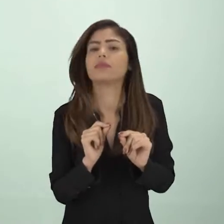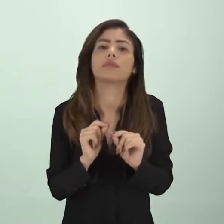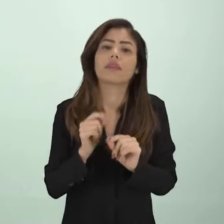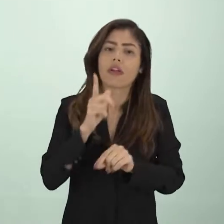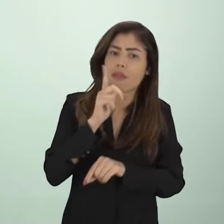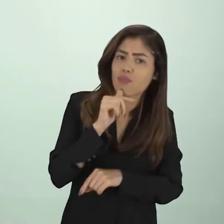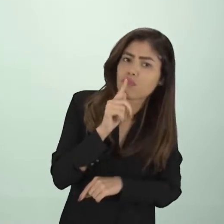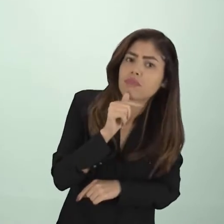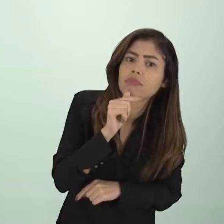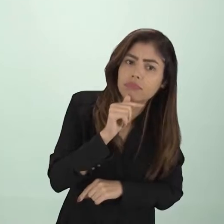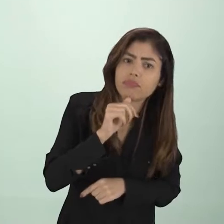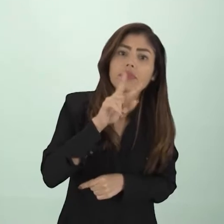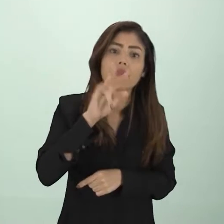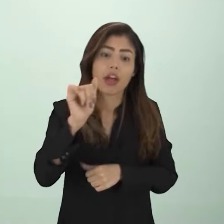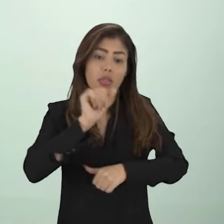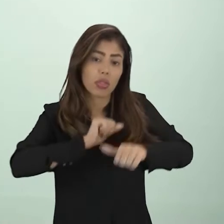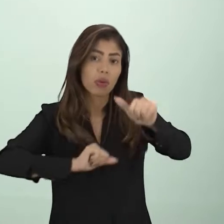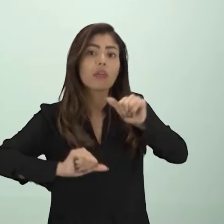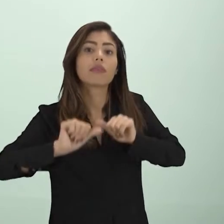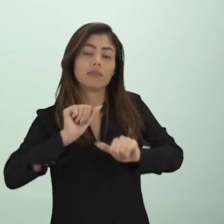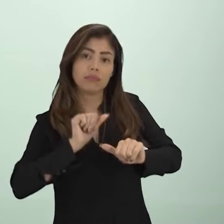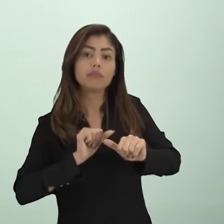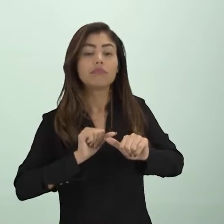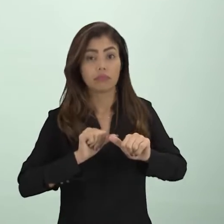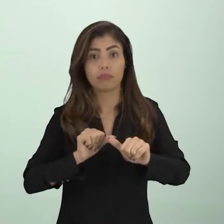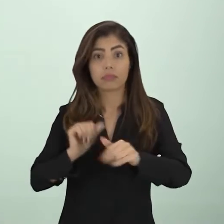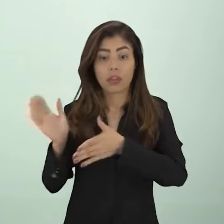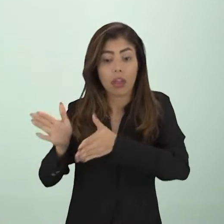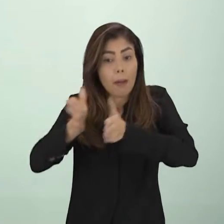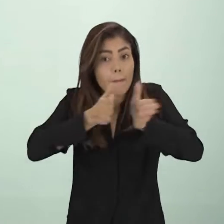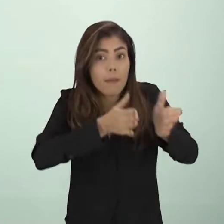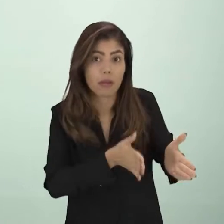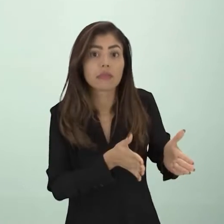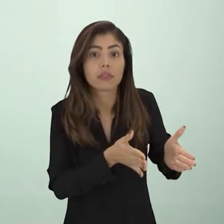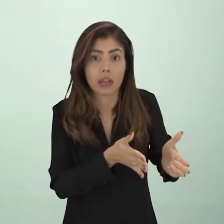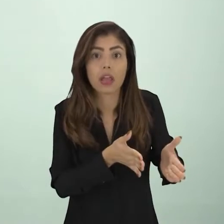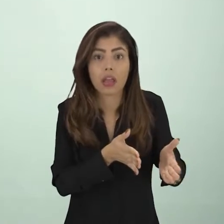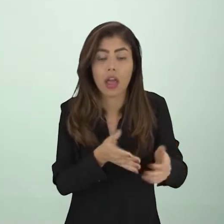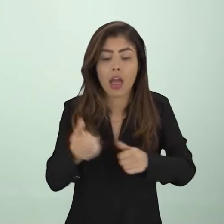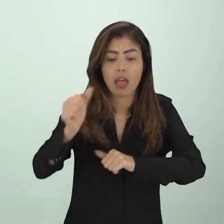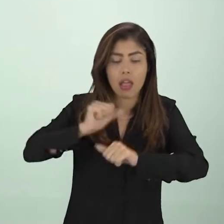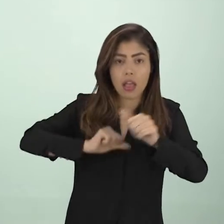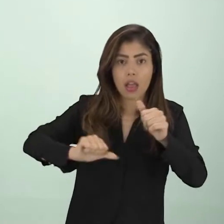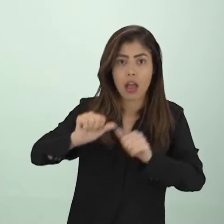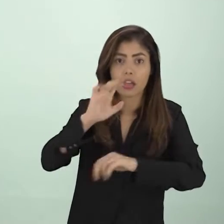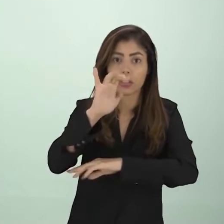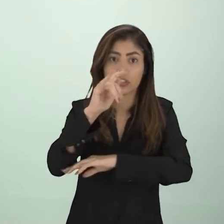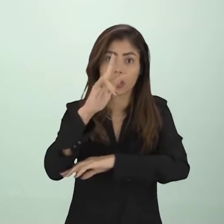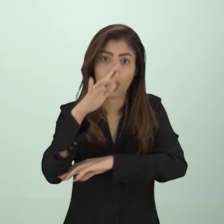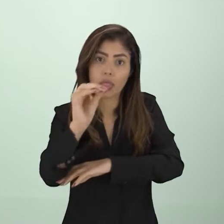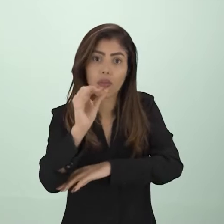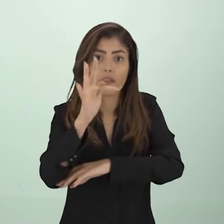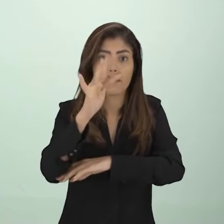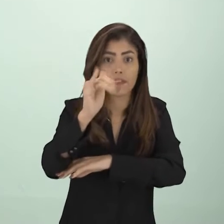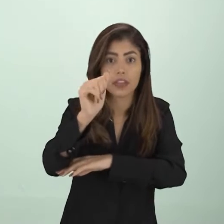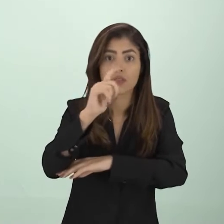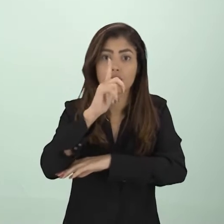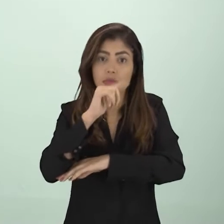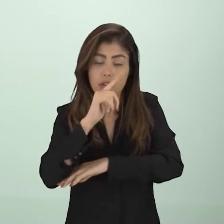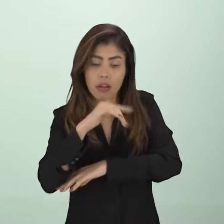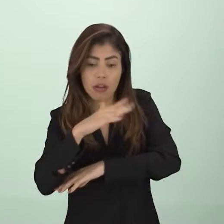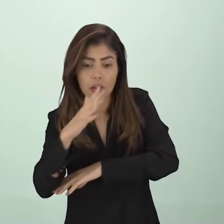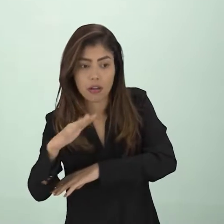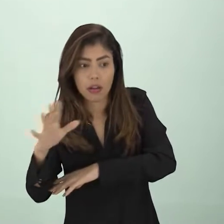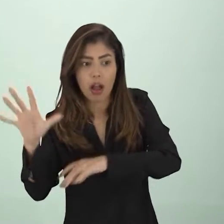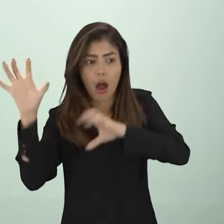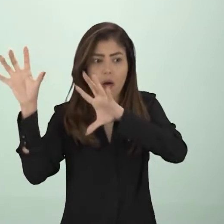A água, né, ela vai mudar, ela passa, tá, por mudança de estado físico, né? Do líquido, ela passa a